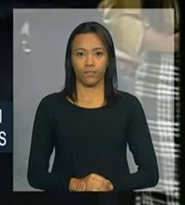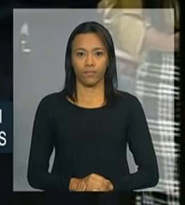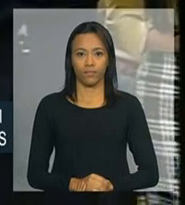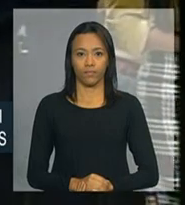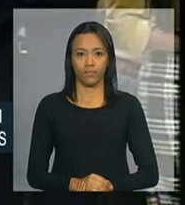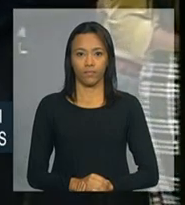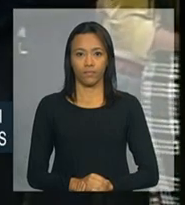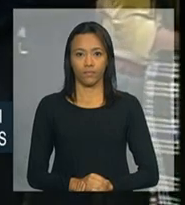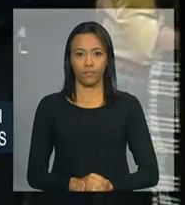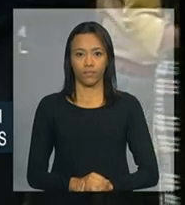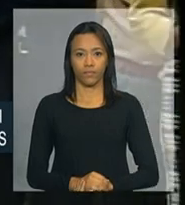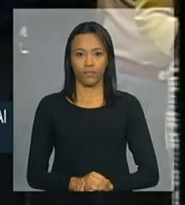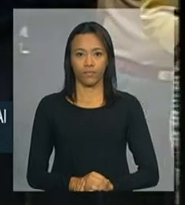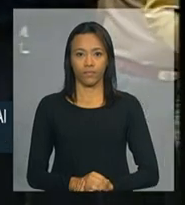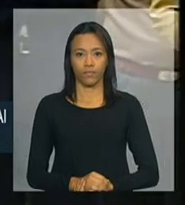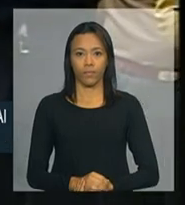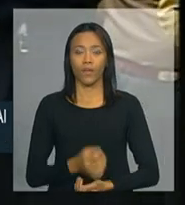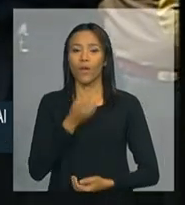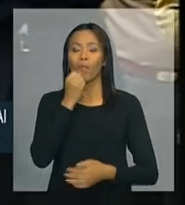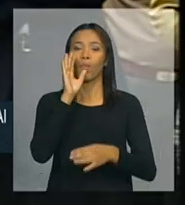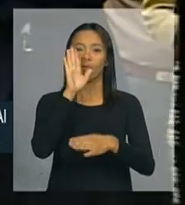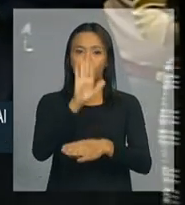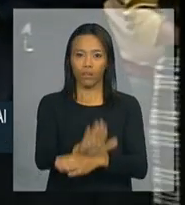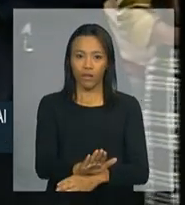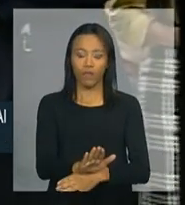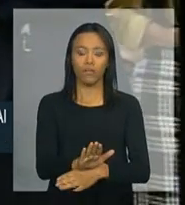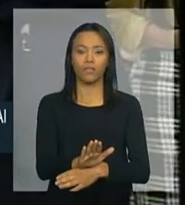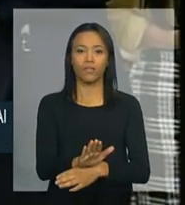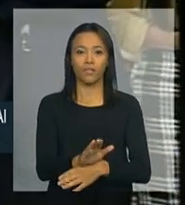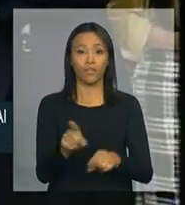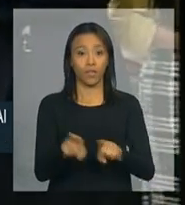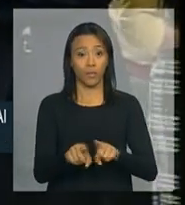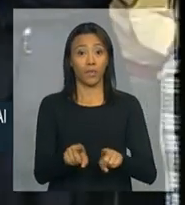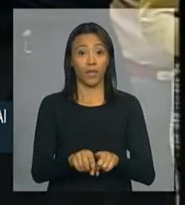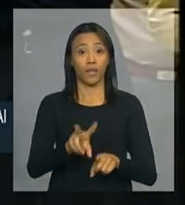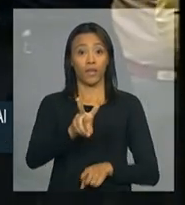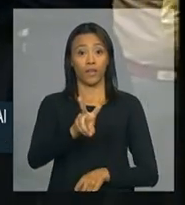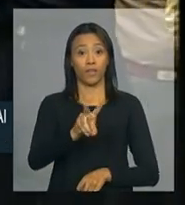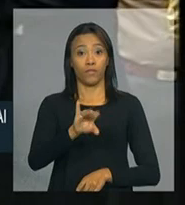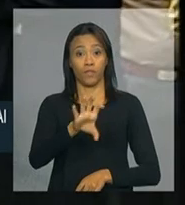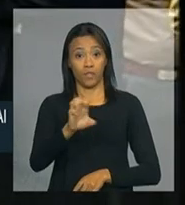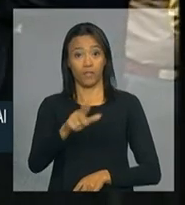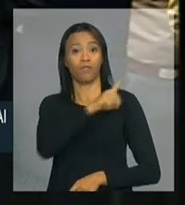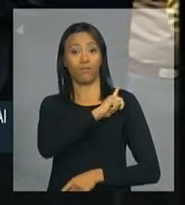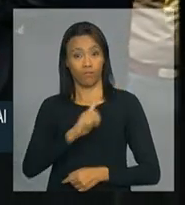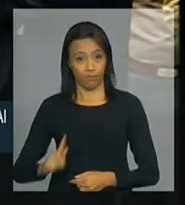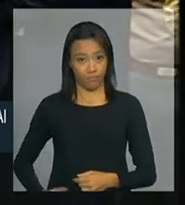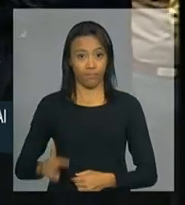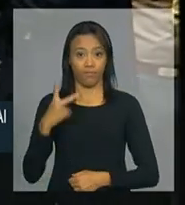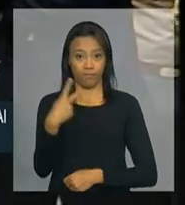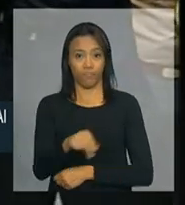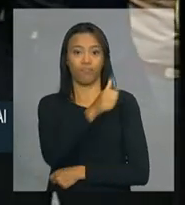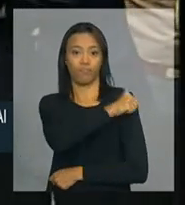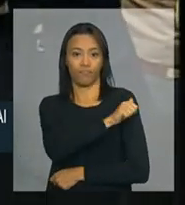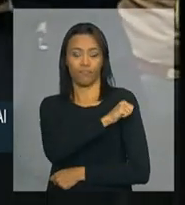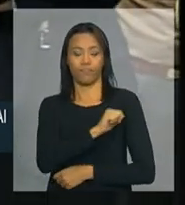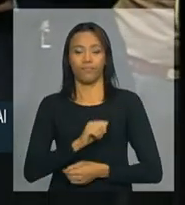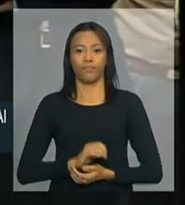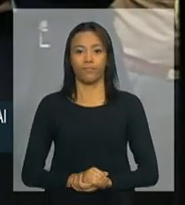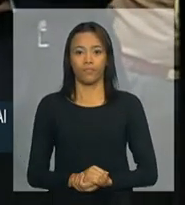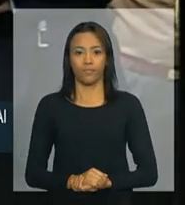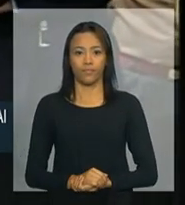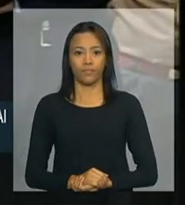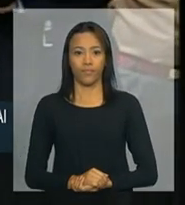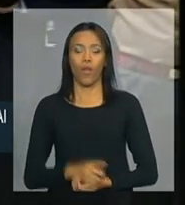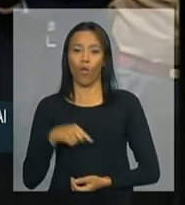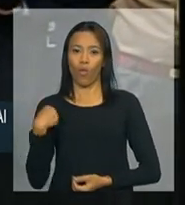Nós... E boa tarde, vice-governador Pezão. Vice Pezão,